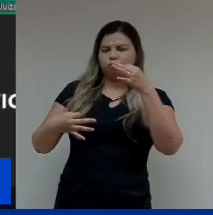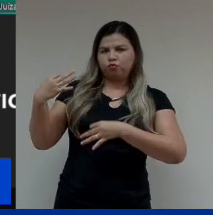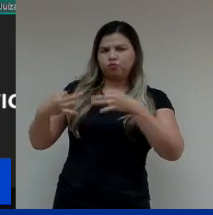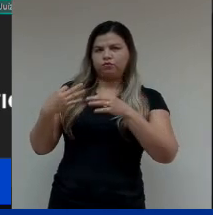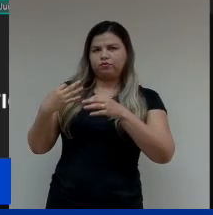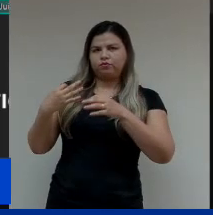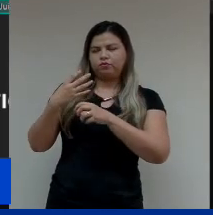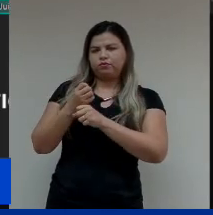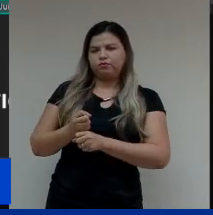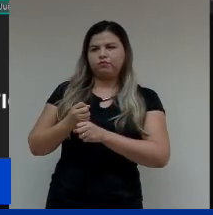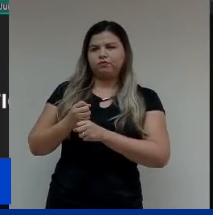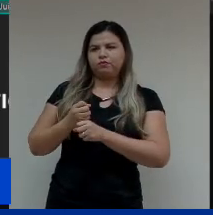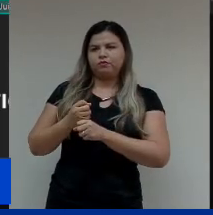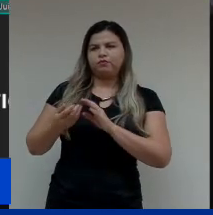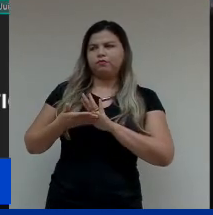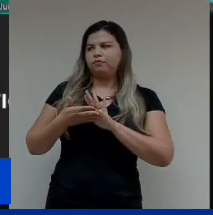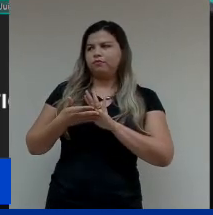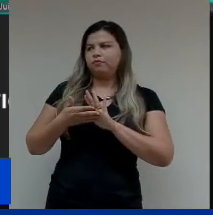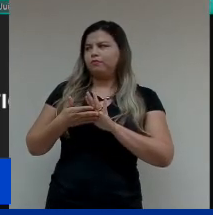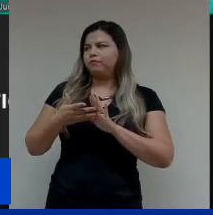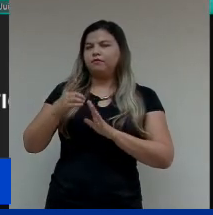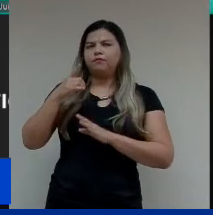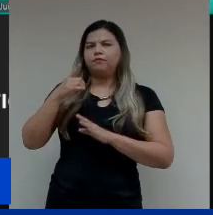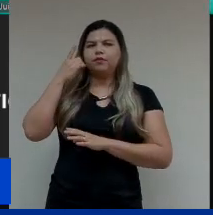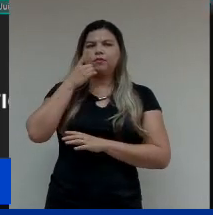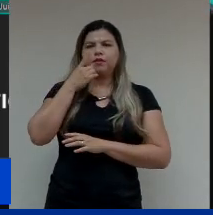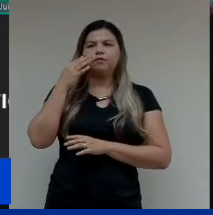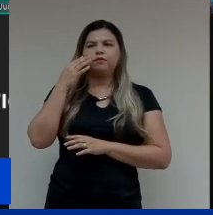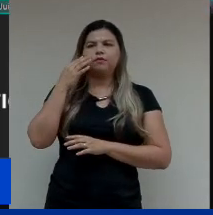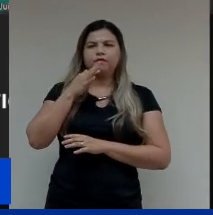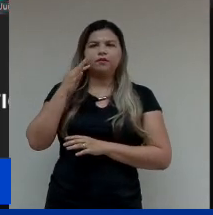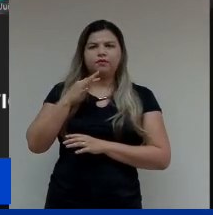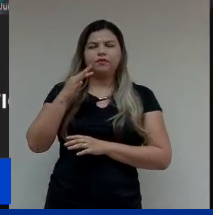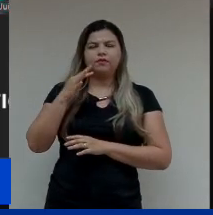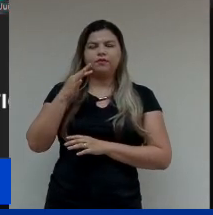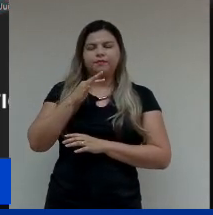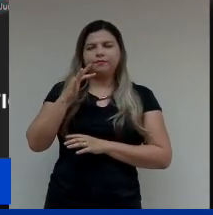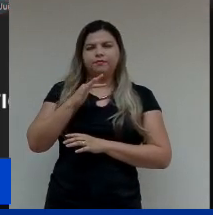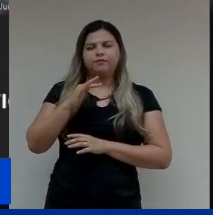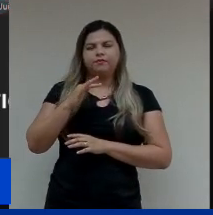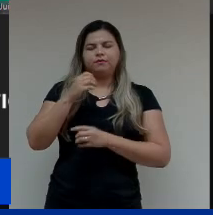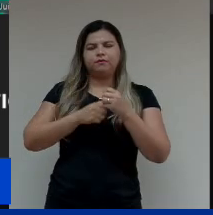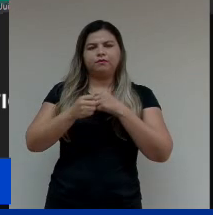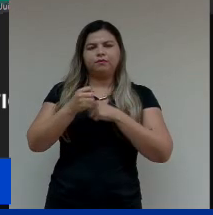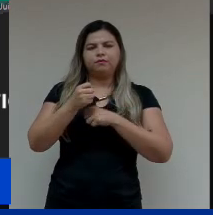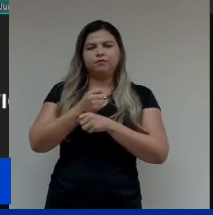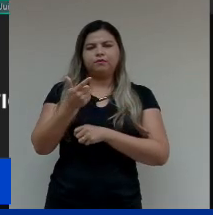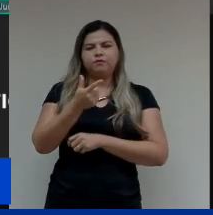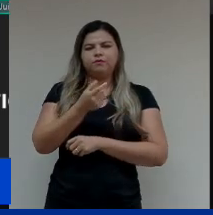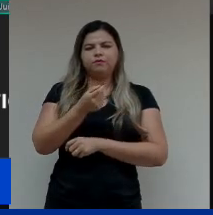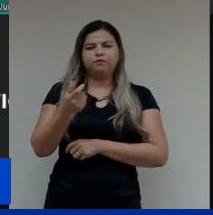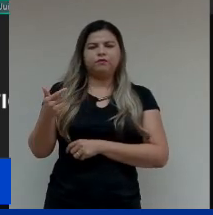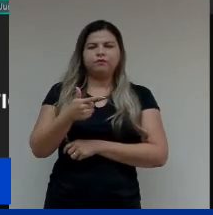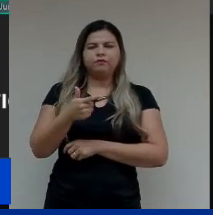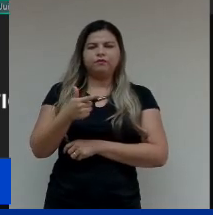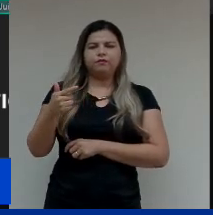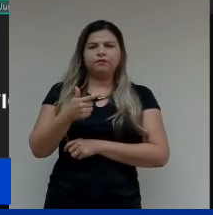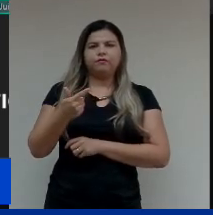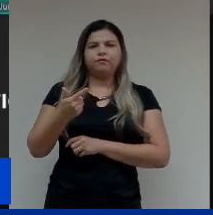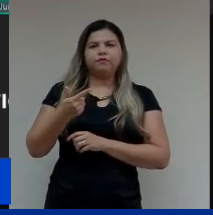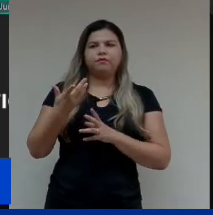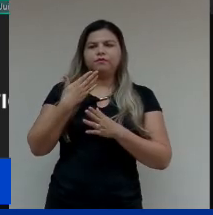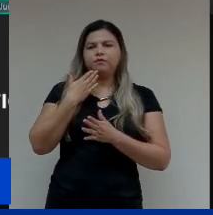Pena Pestana ao cargo de deputado federal nas eleições de 2022. Interposto recurso